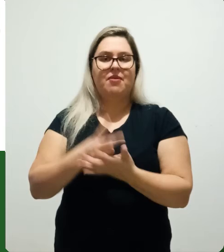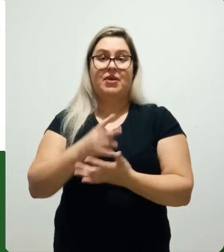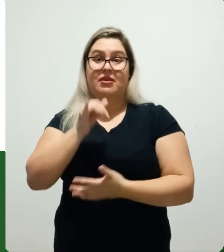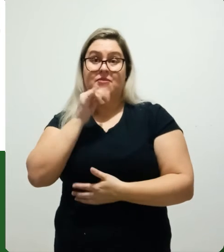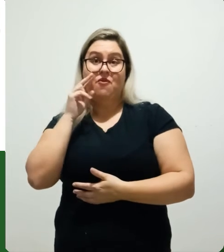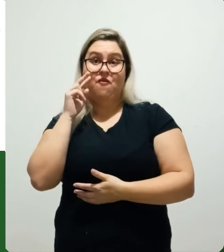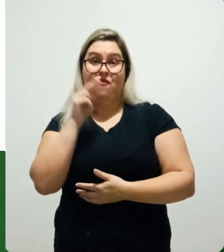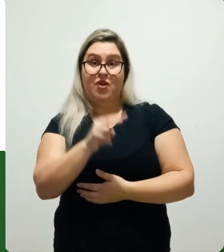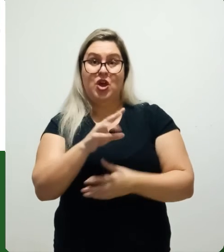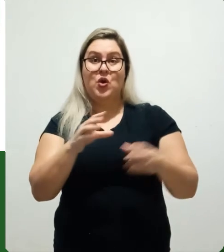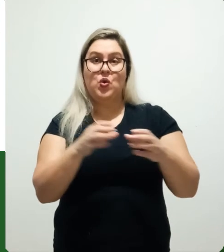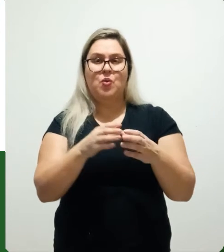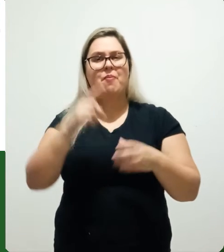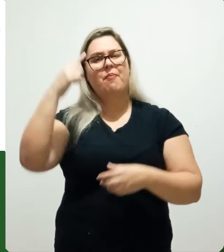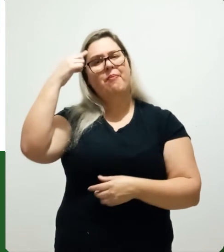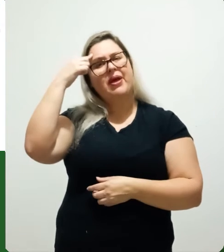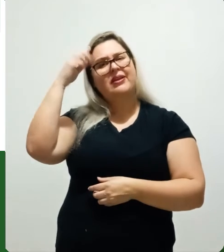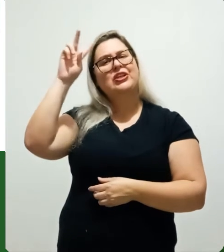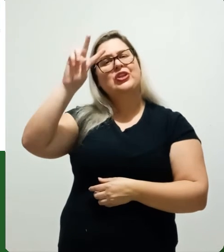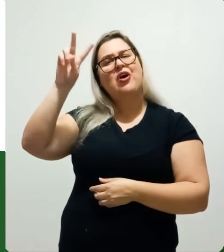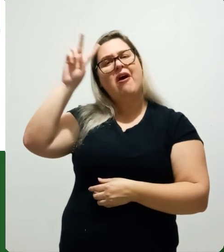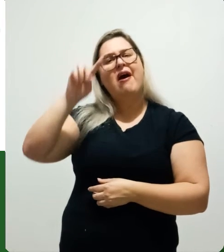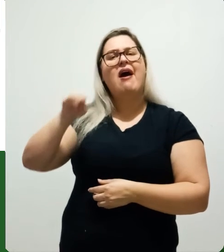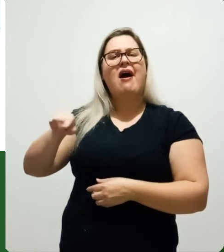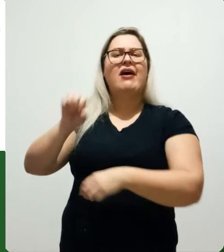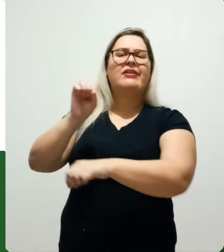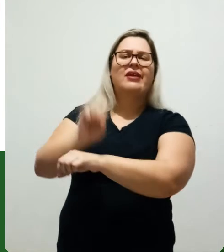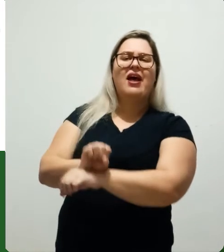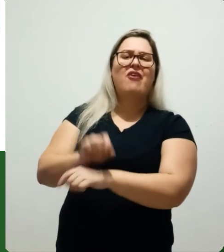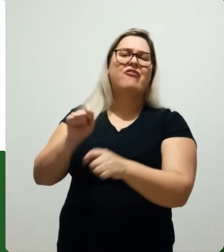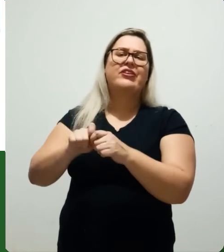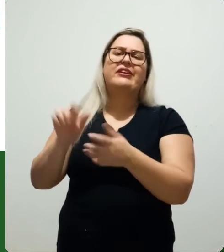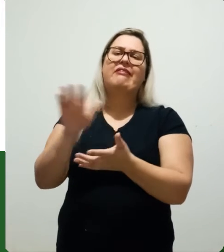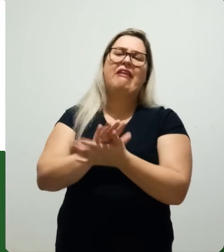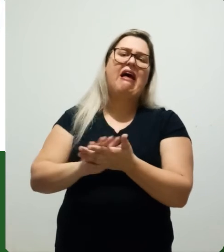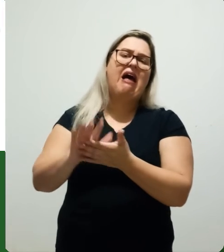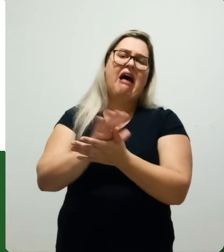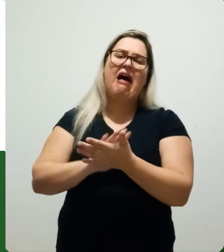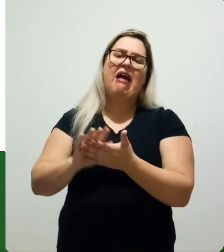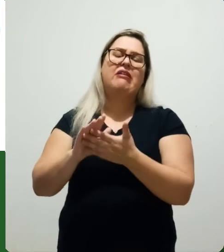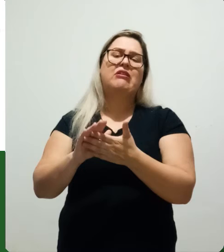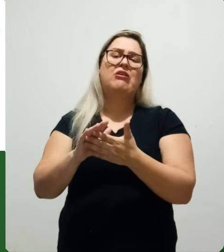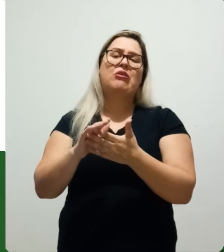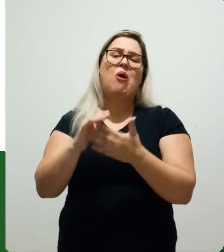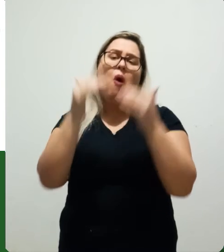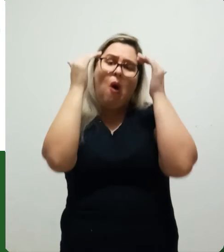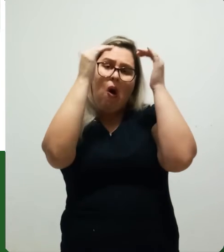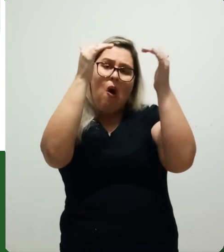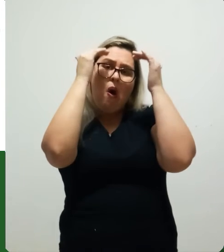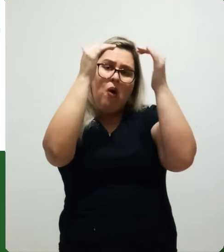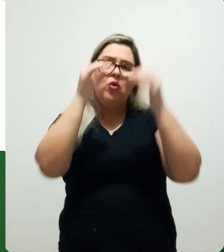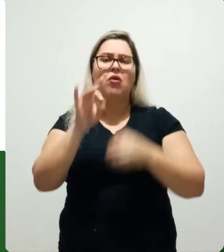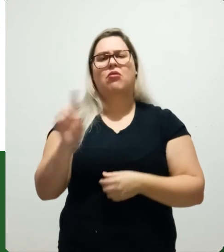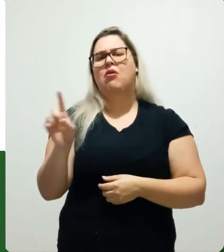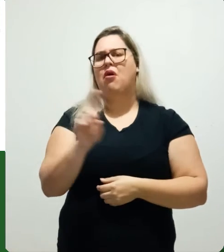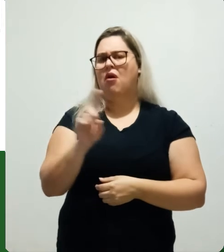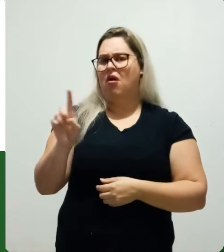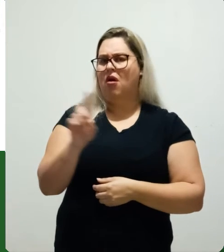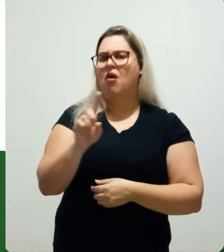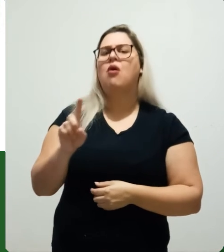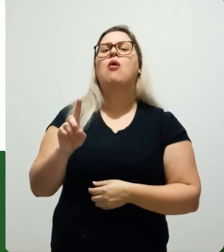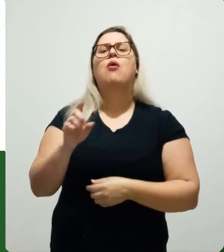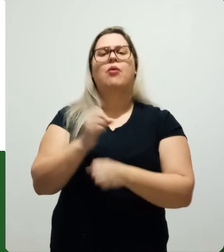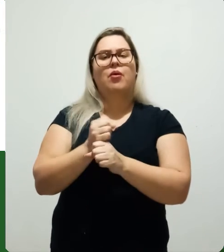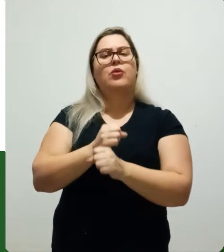tinha um grupo. Quando a gente olha a história, às vezes é contado assim, os escravos não faziam nada, tinham máximo os quilombos. Não.